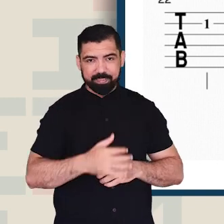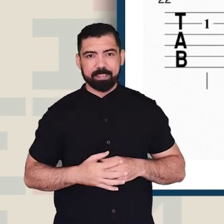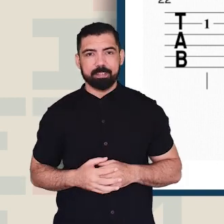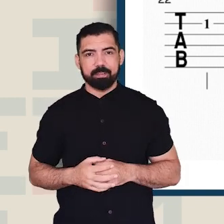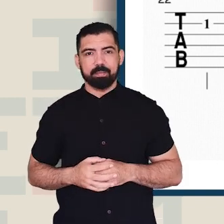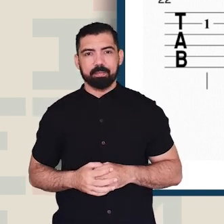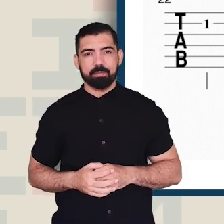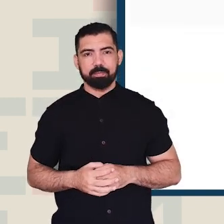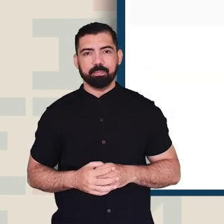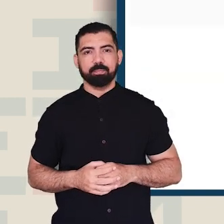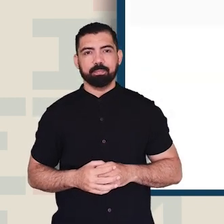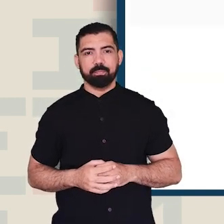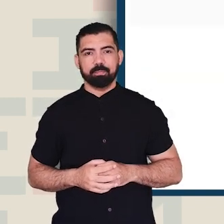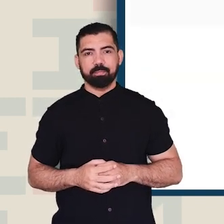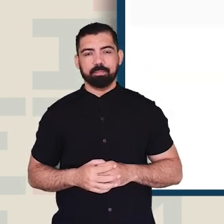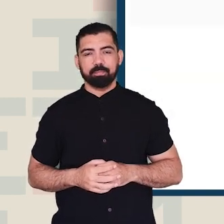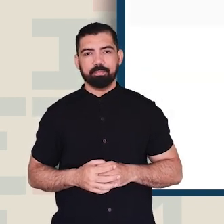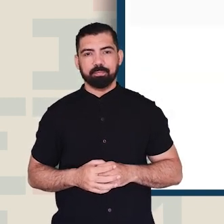com a...